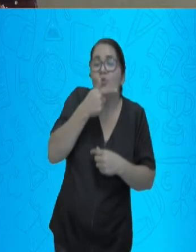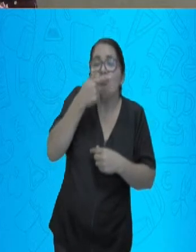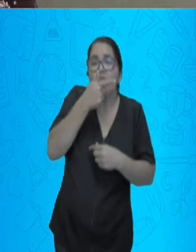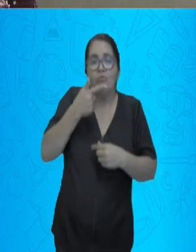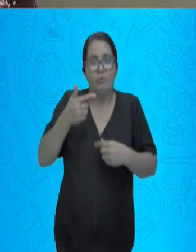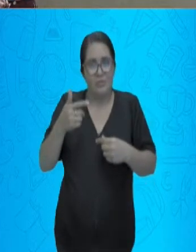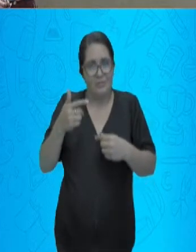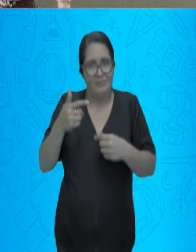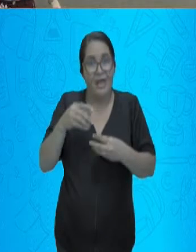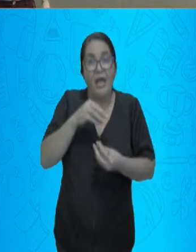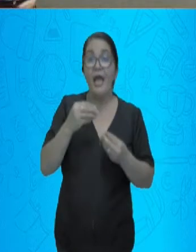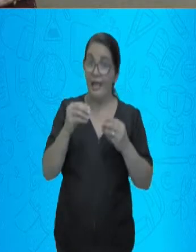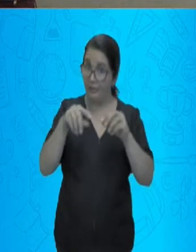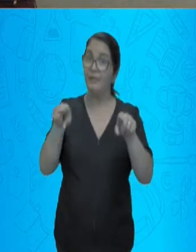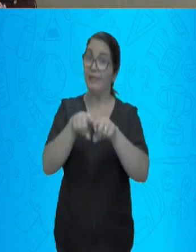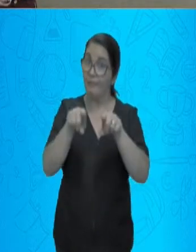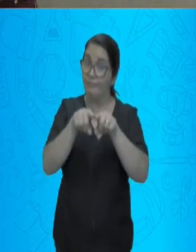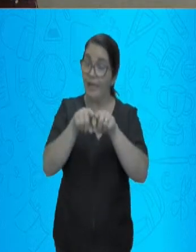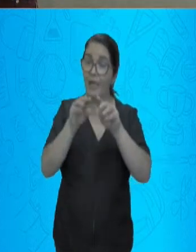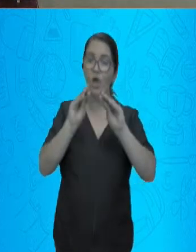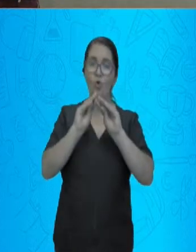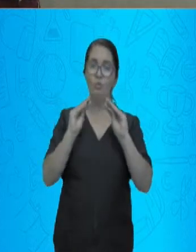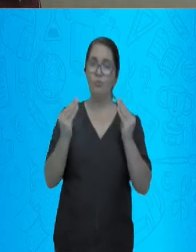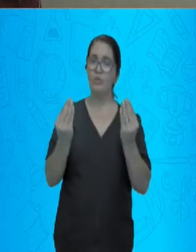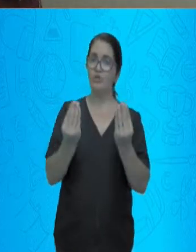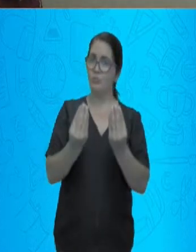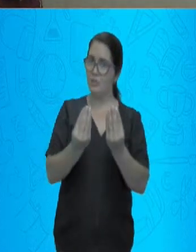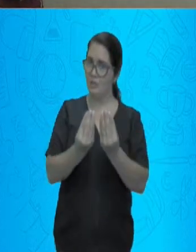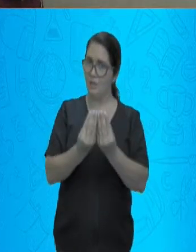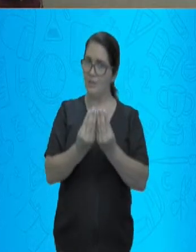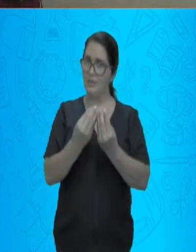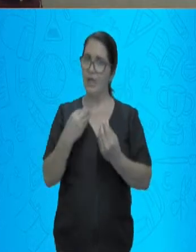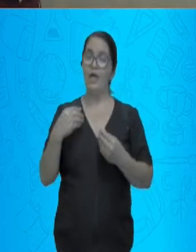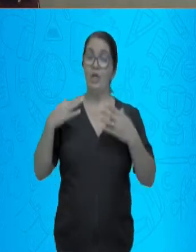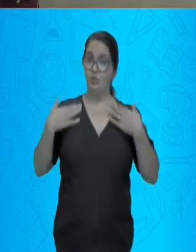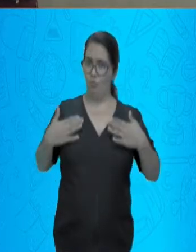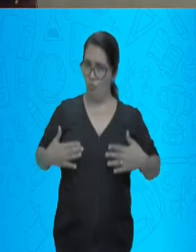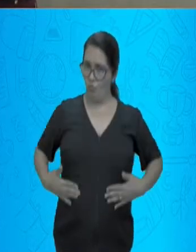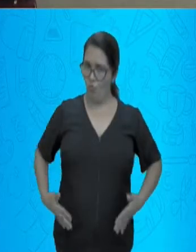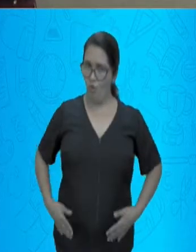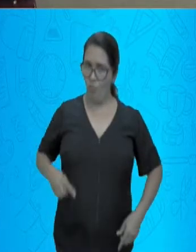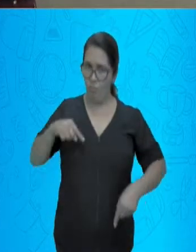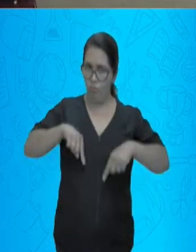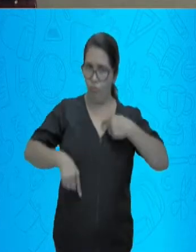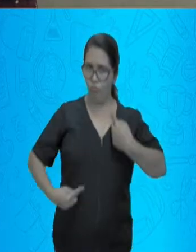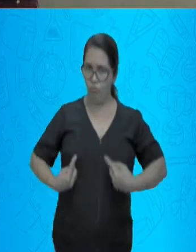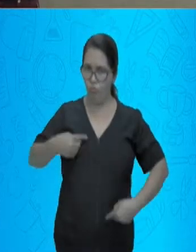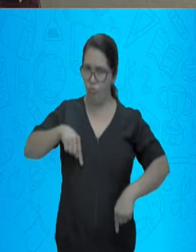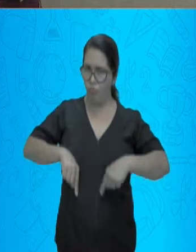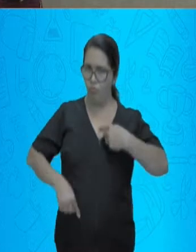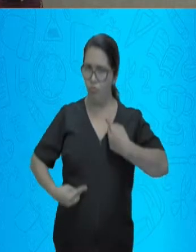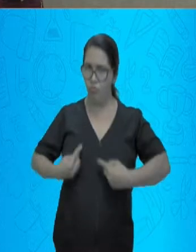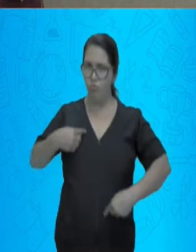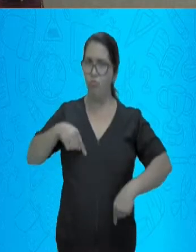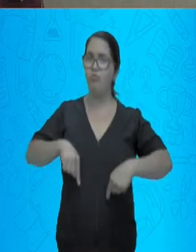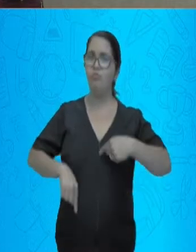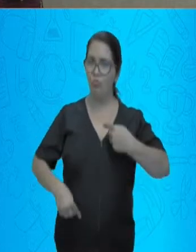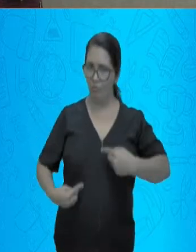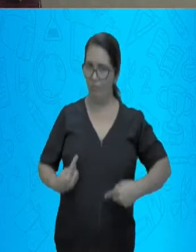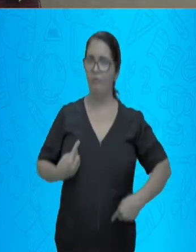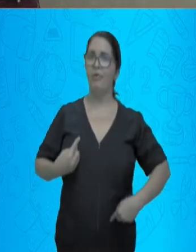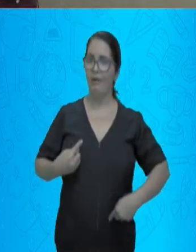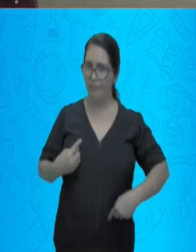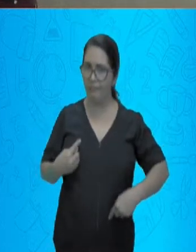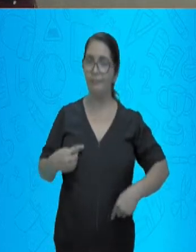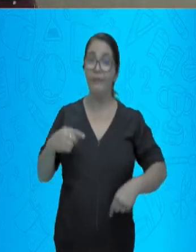que circula no nosso organismo pelo sangue. A glicose, ela